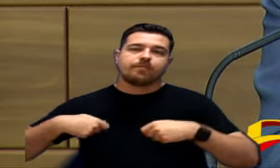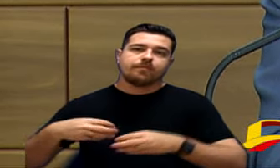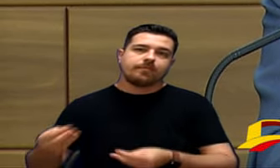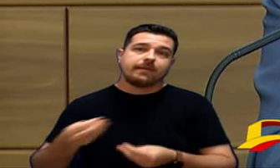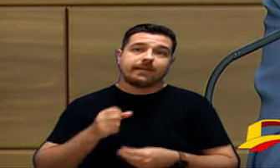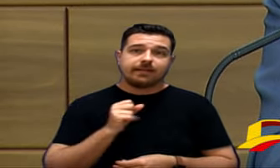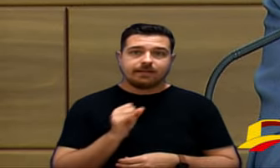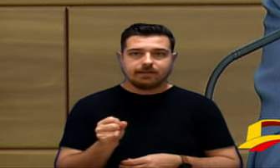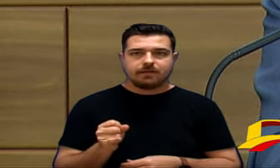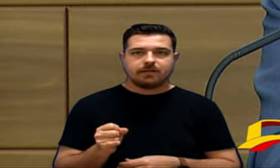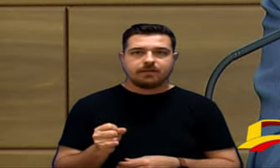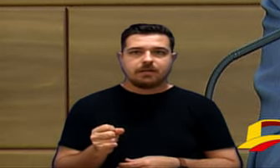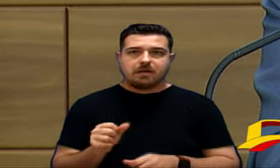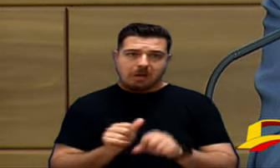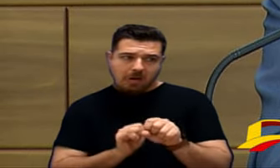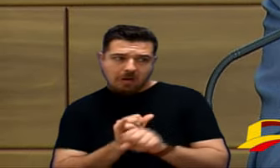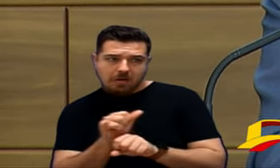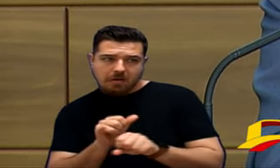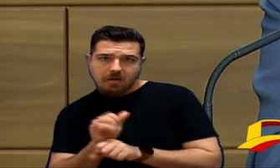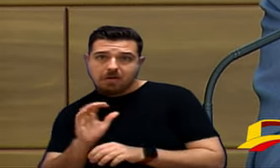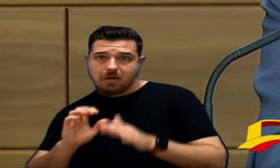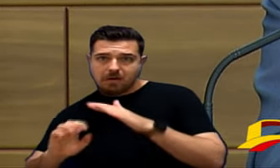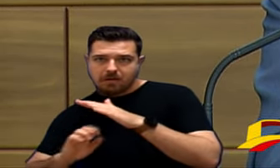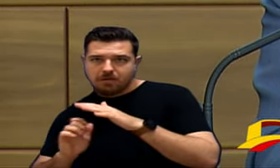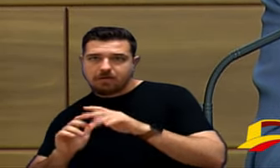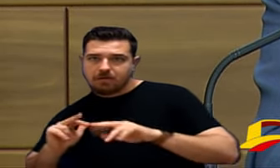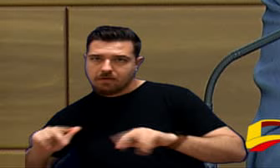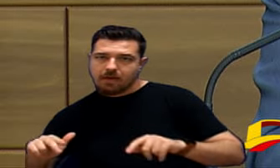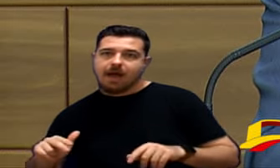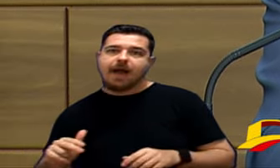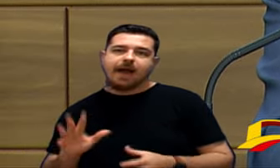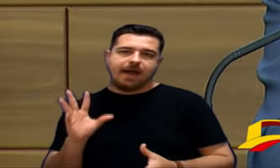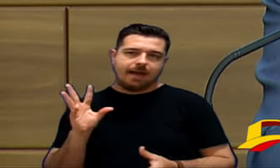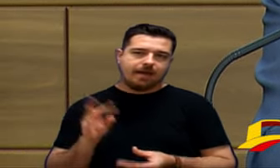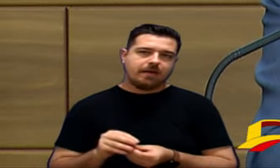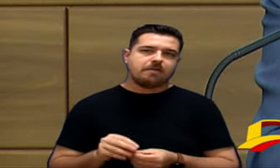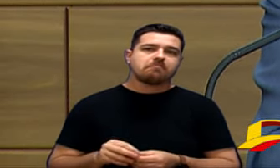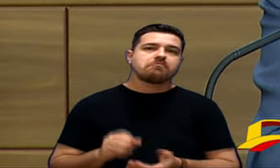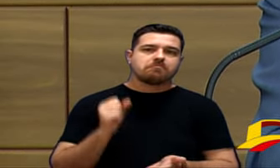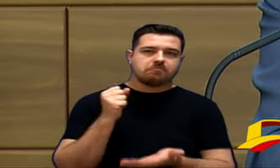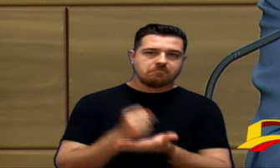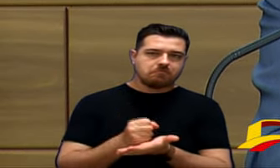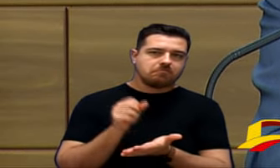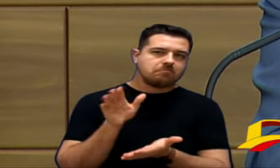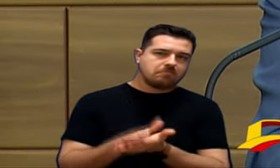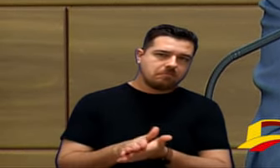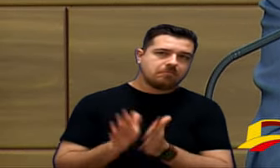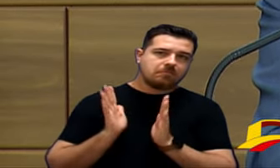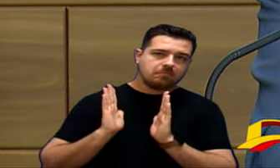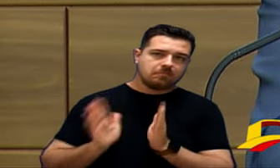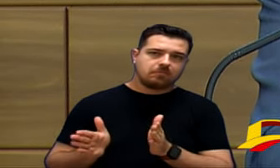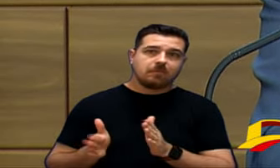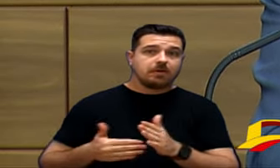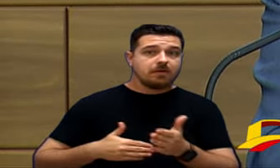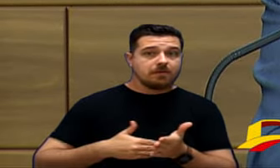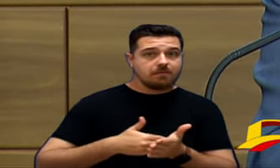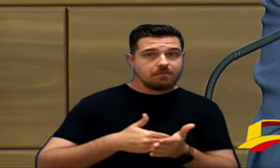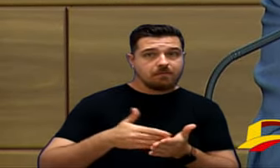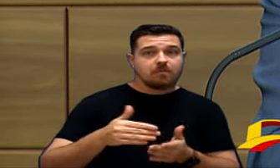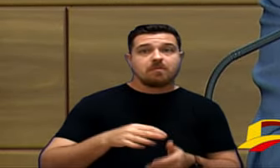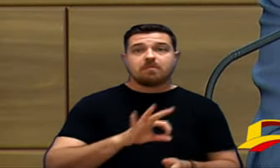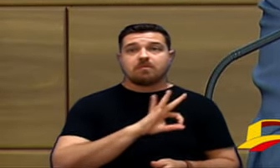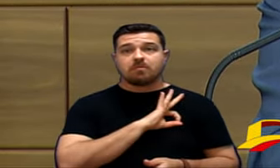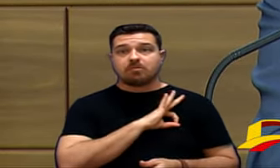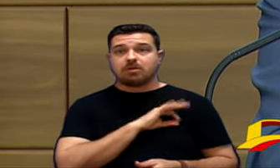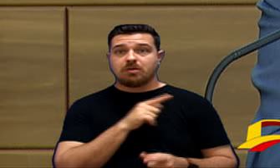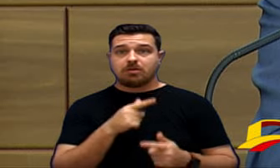tiver alguma ma fé da empresa que a gente já pegou algum caso concreto aí também a gente vai punir a gente já teve caso que a gente teve que mandar até pra polícia porque